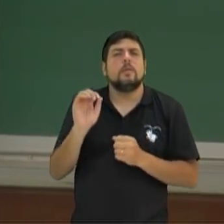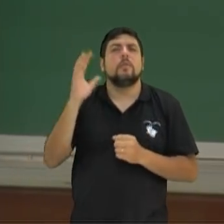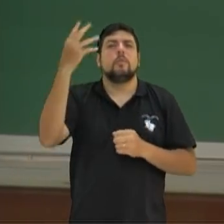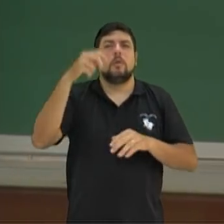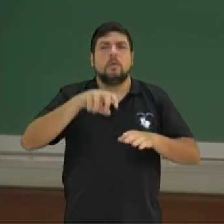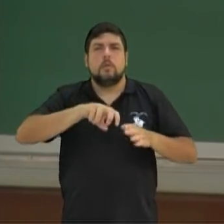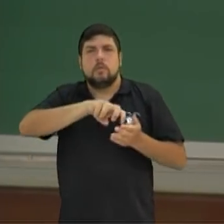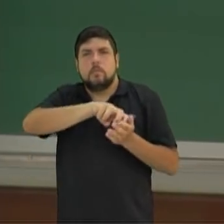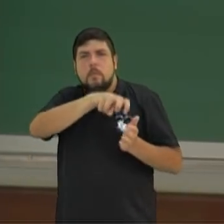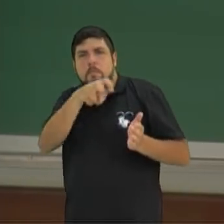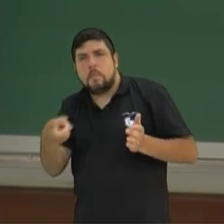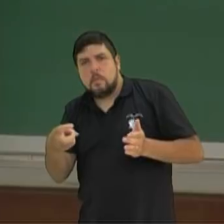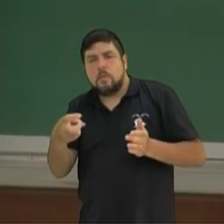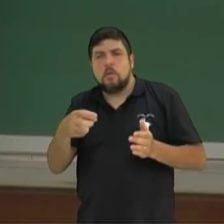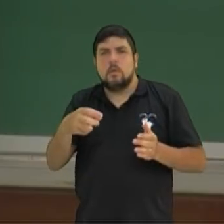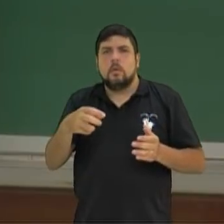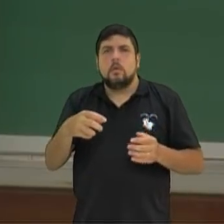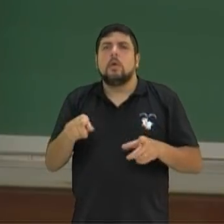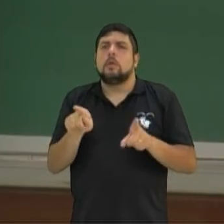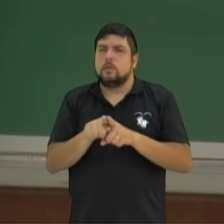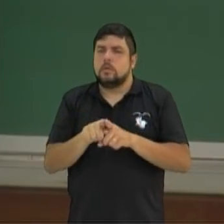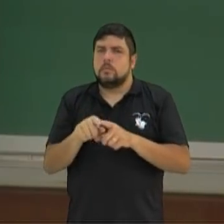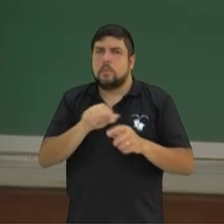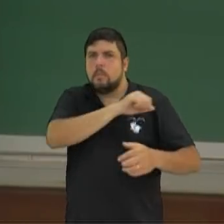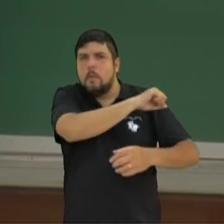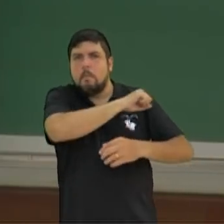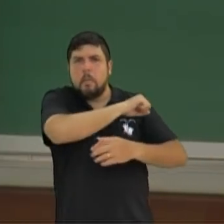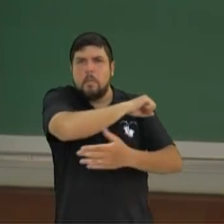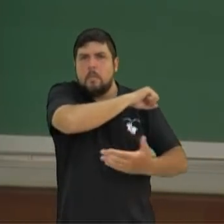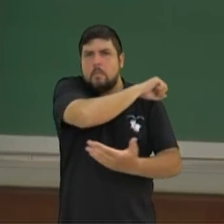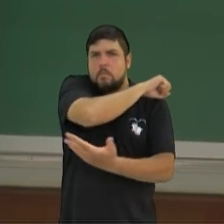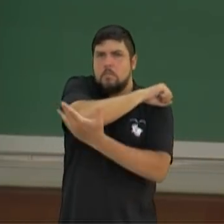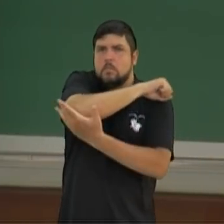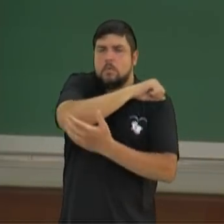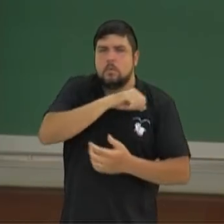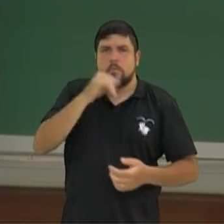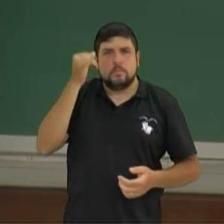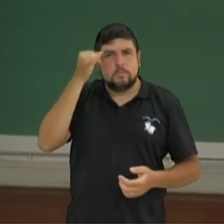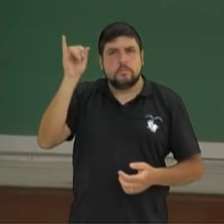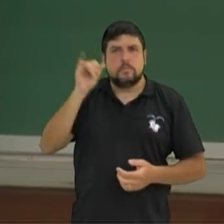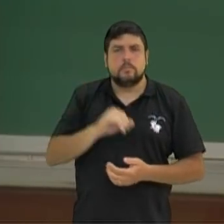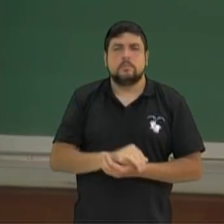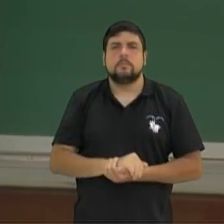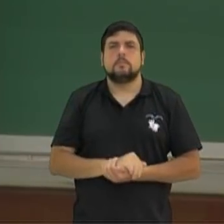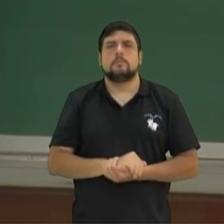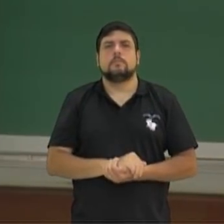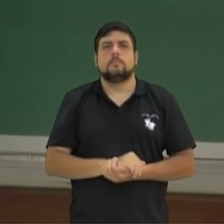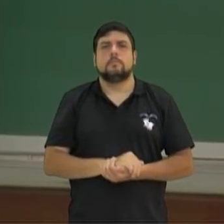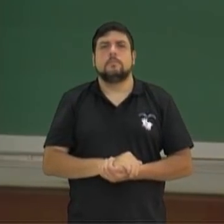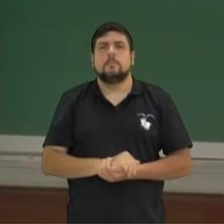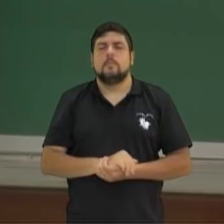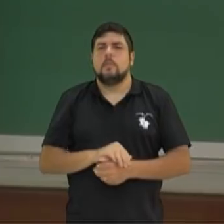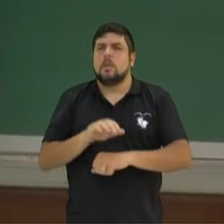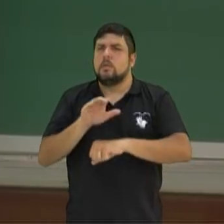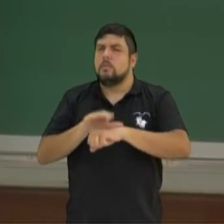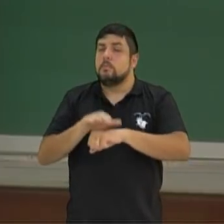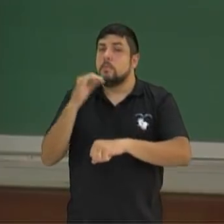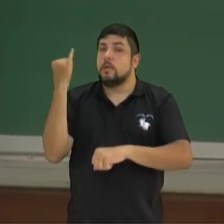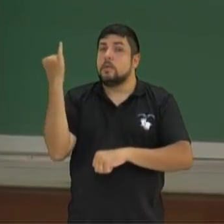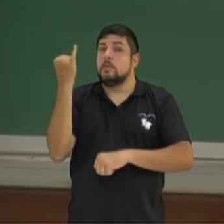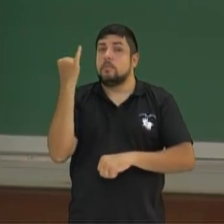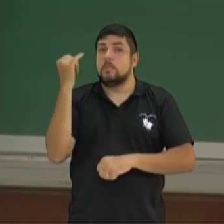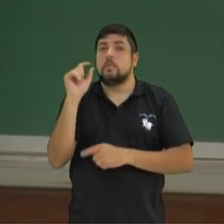o ciclista deve estar também preparado para uma eventual queda, tá? Mas de todos esses, o mais